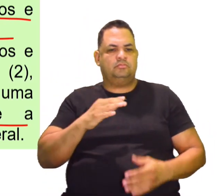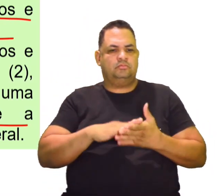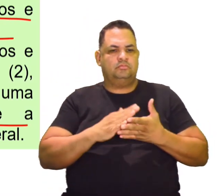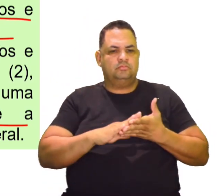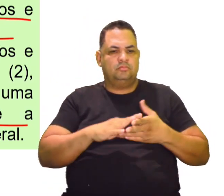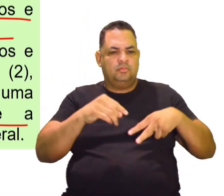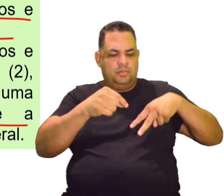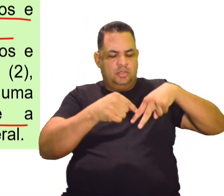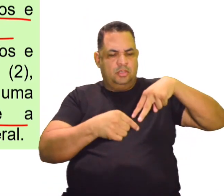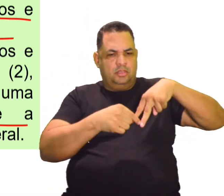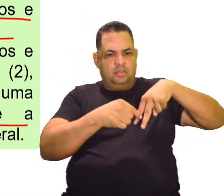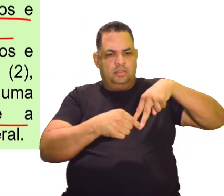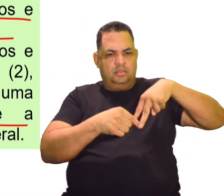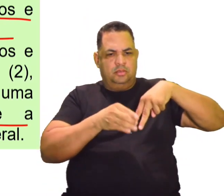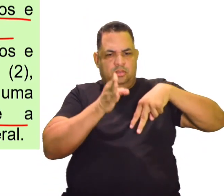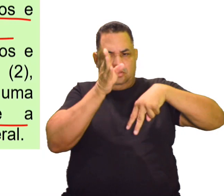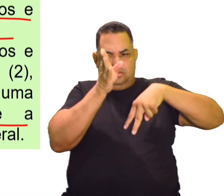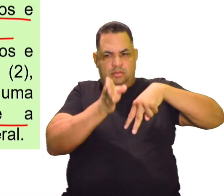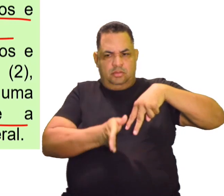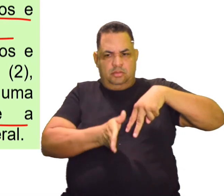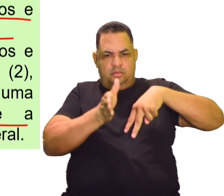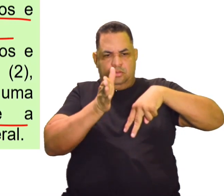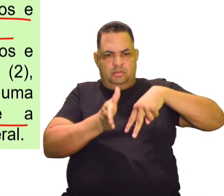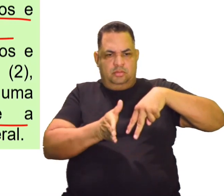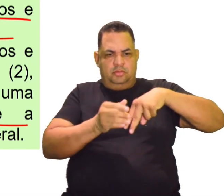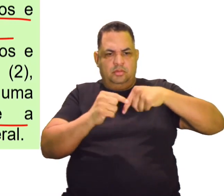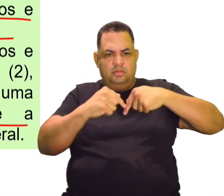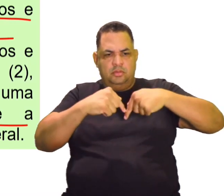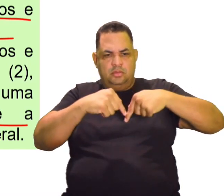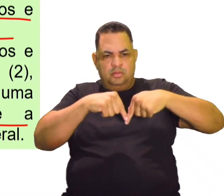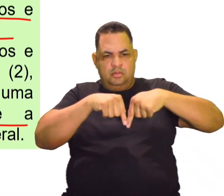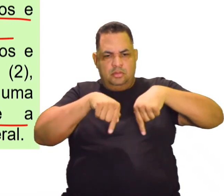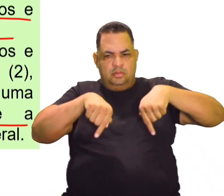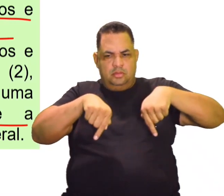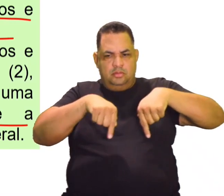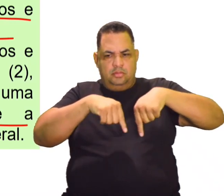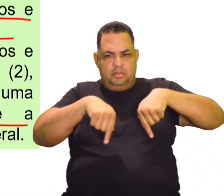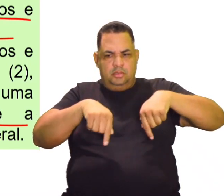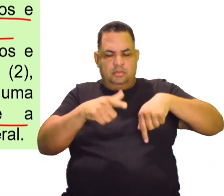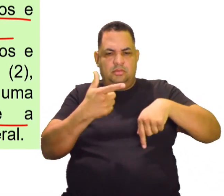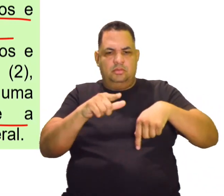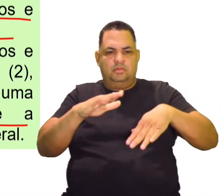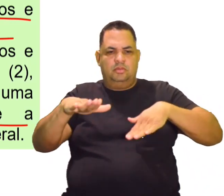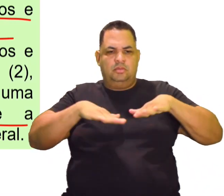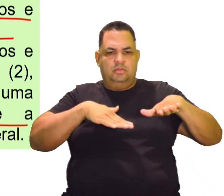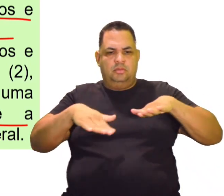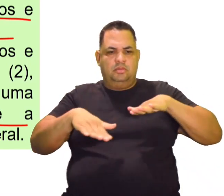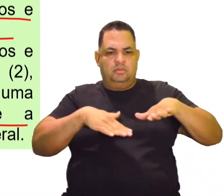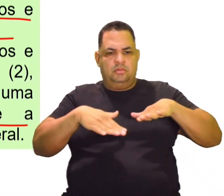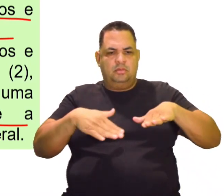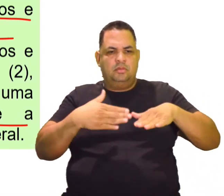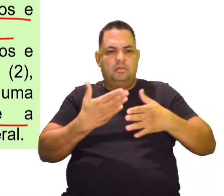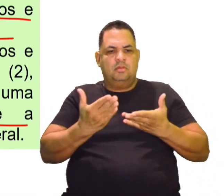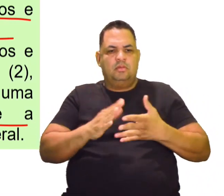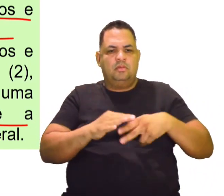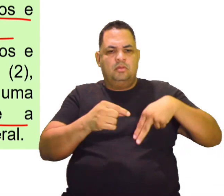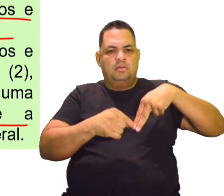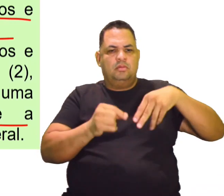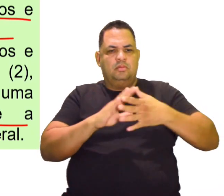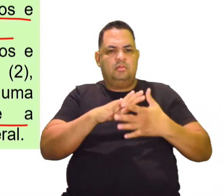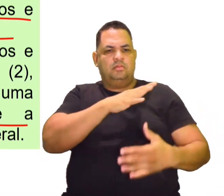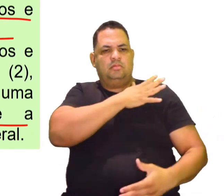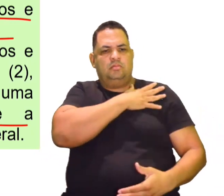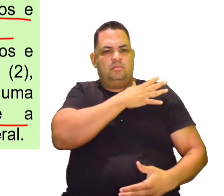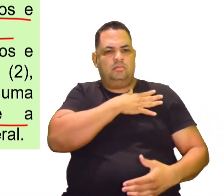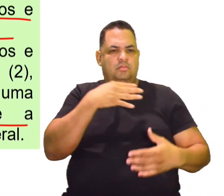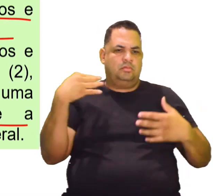estão retas, né, ou estão abertas, então não há movimento. Apesar que eles até tentavam, né? Os braços com